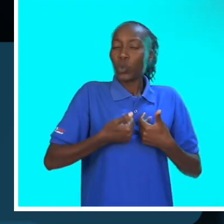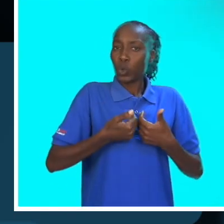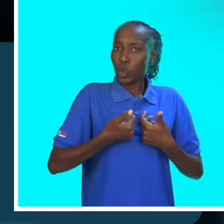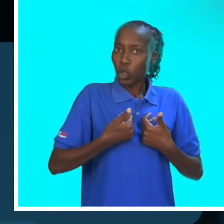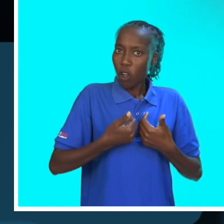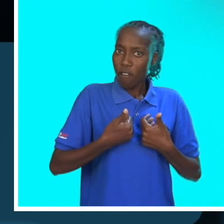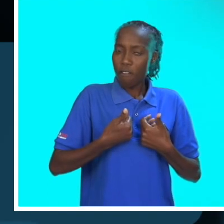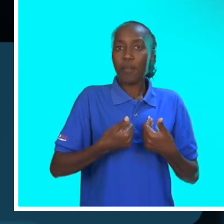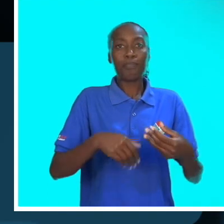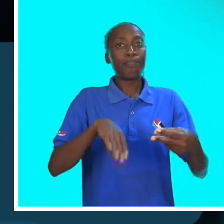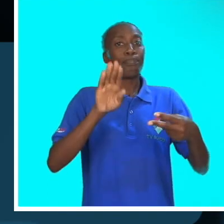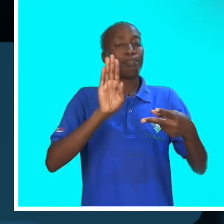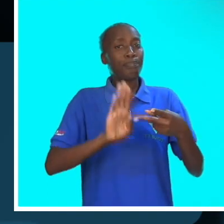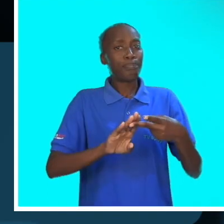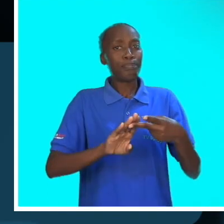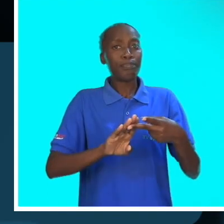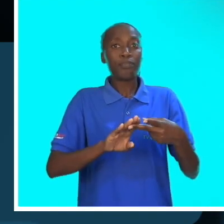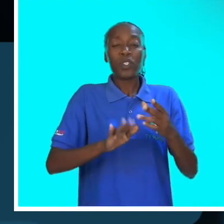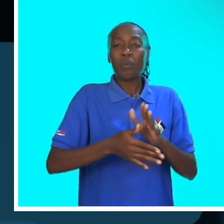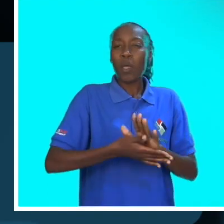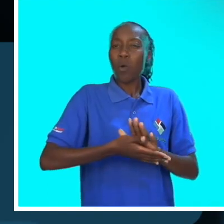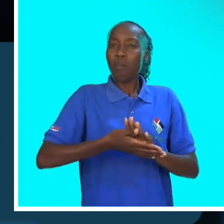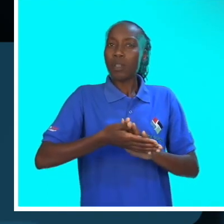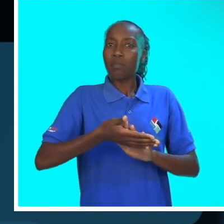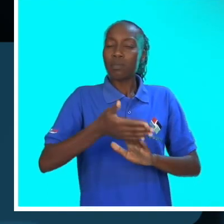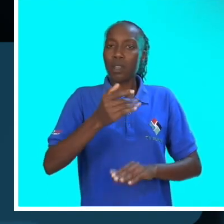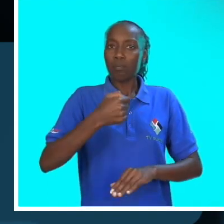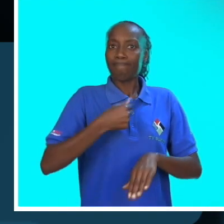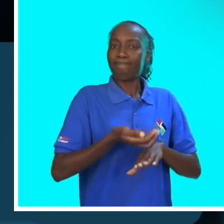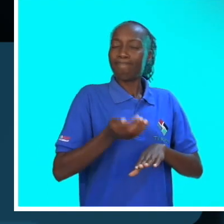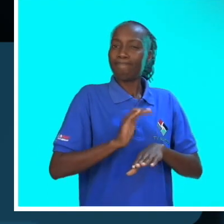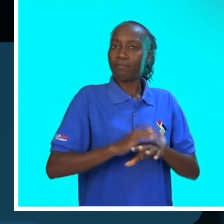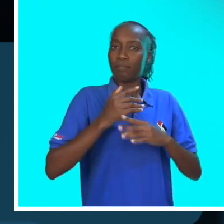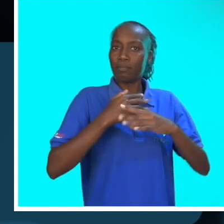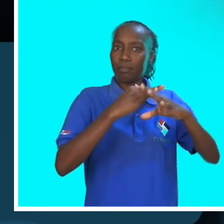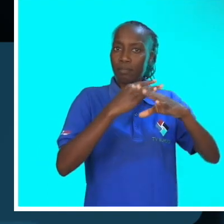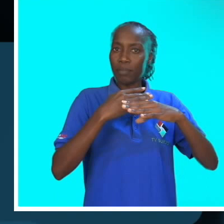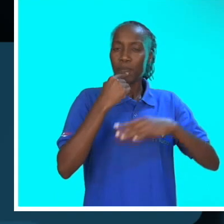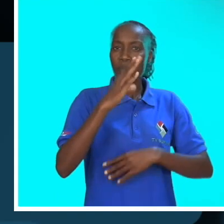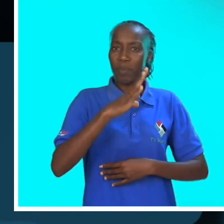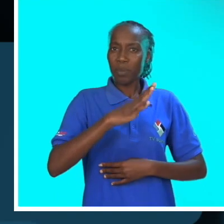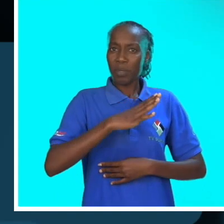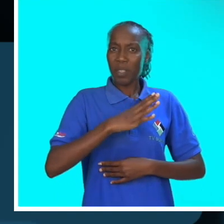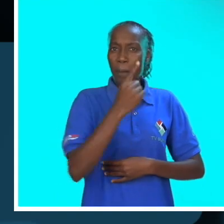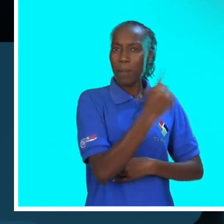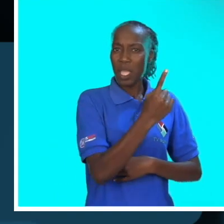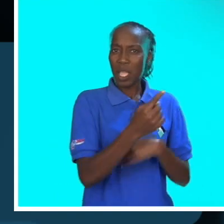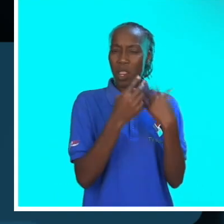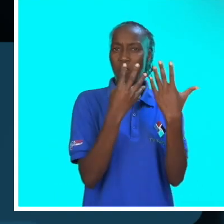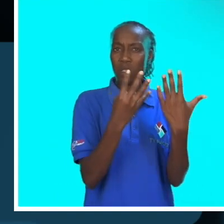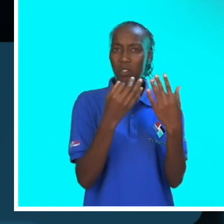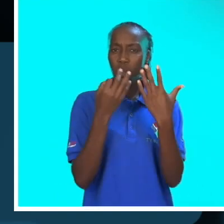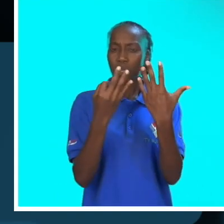1976, em Mafambice, numa banda que se chamava Banda Juvenil de Mafambice. Mas para a